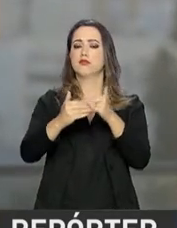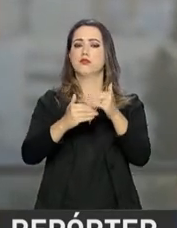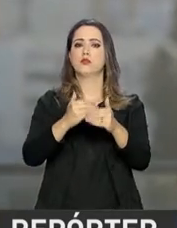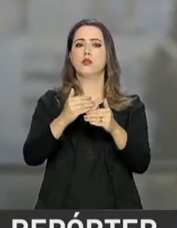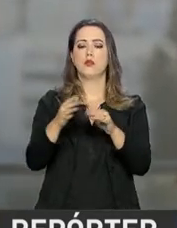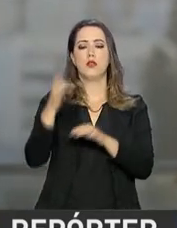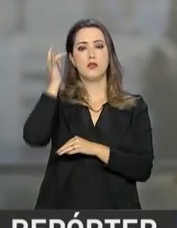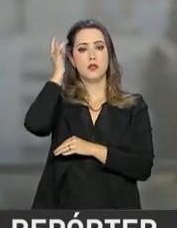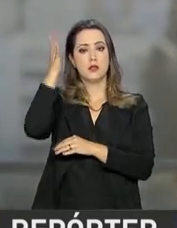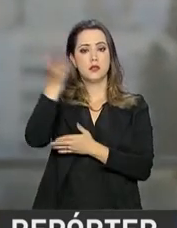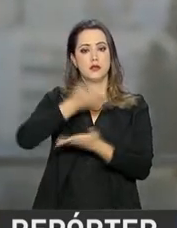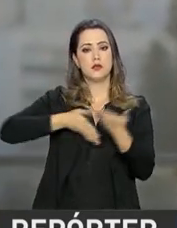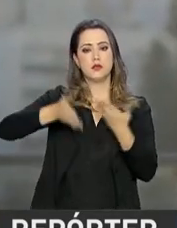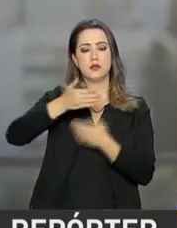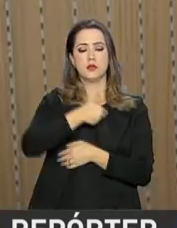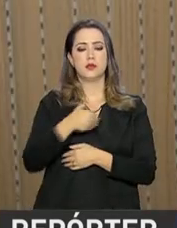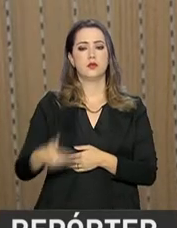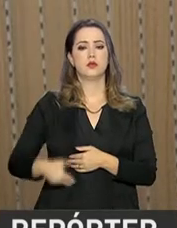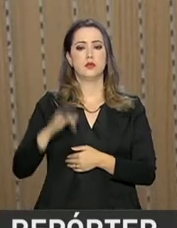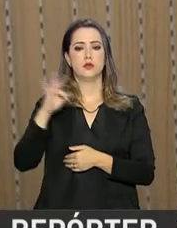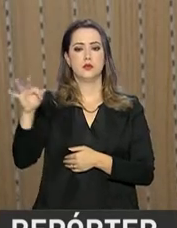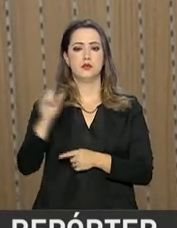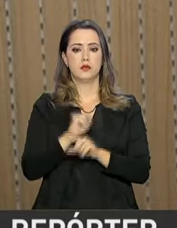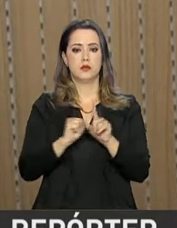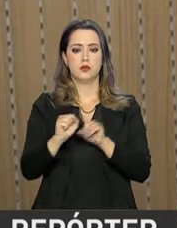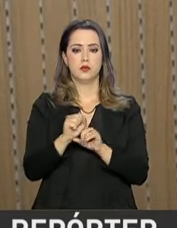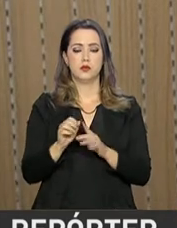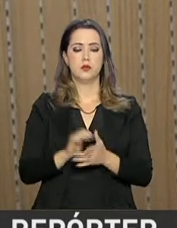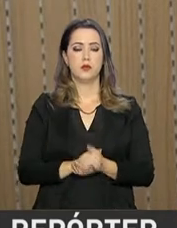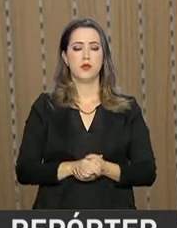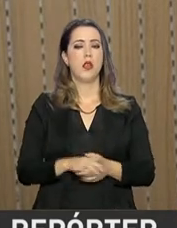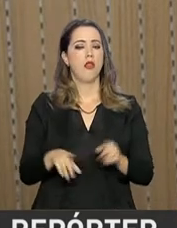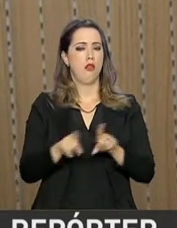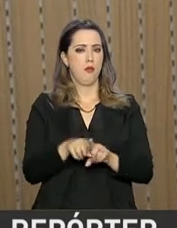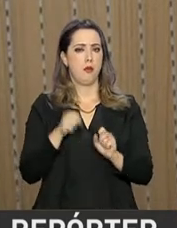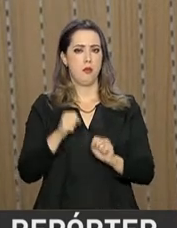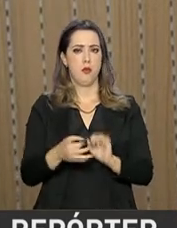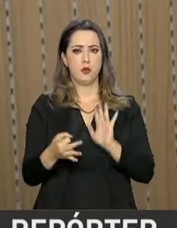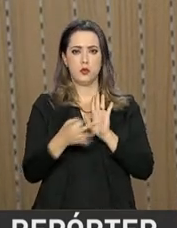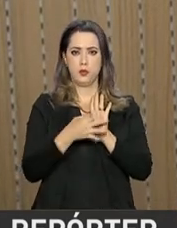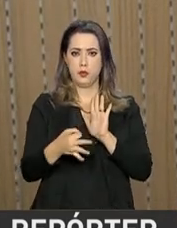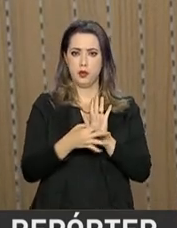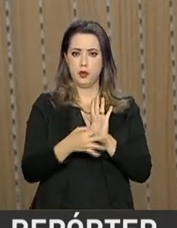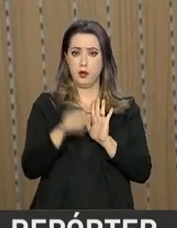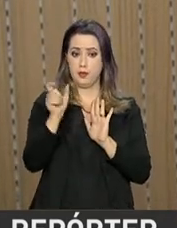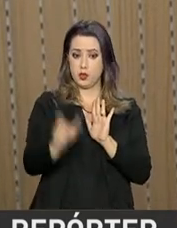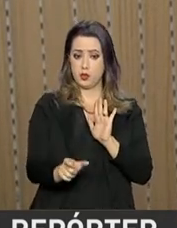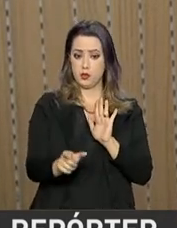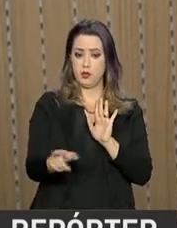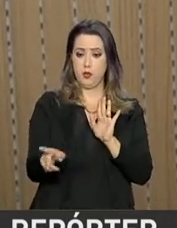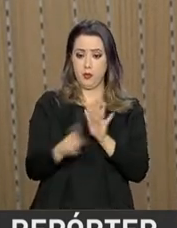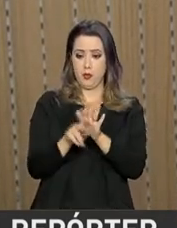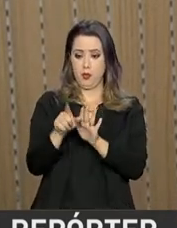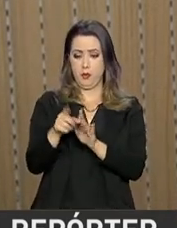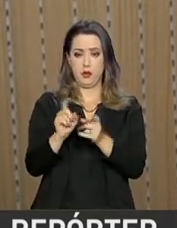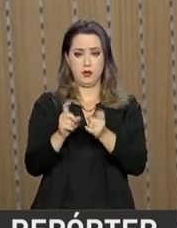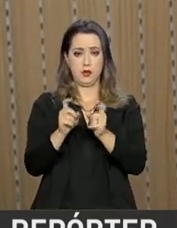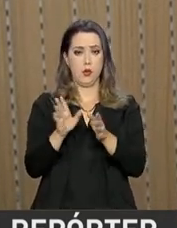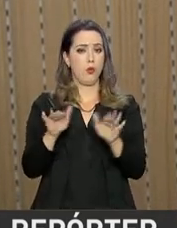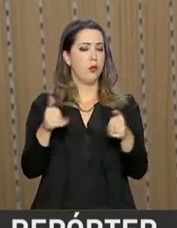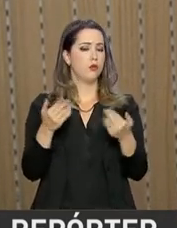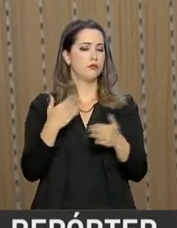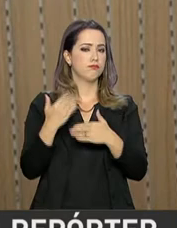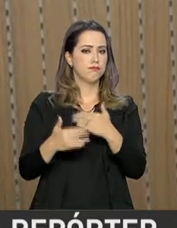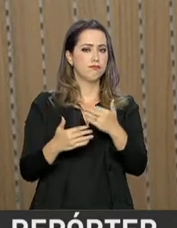eo governo federal ele pode opinar inclusive para o seu gestor local e quais deveriam ser os